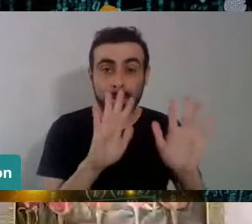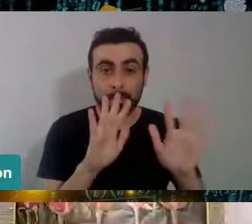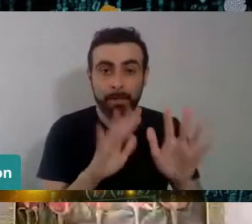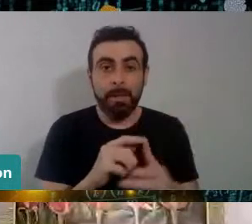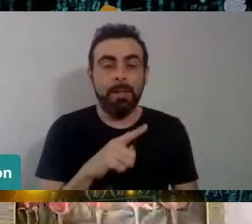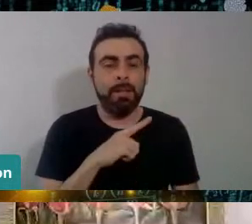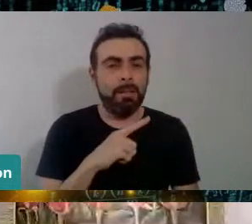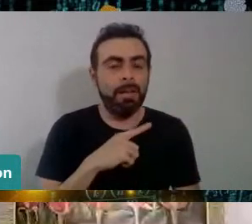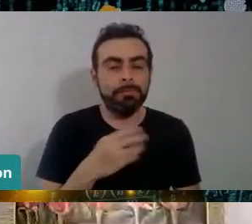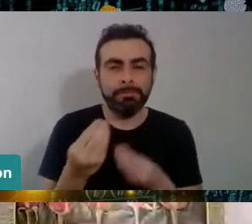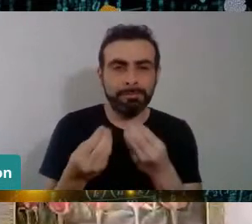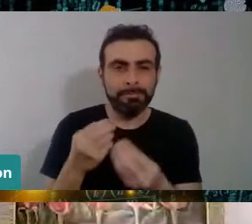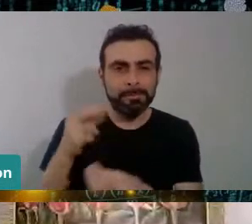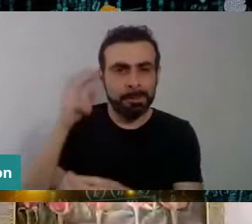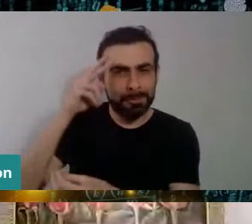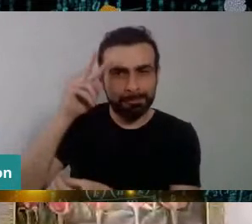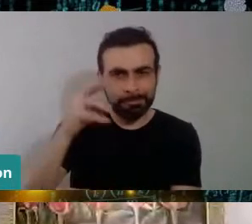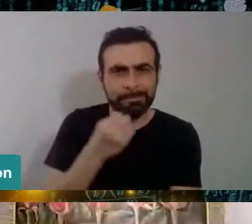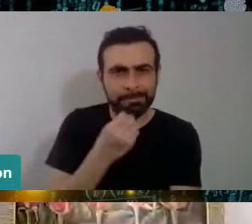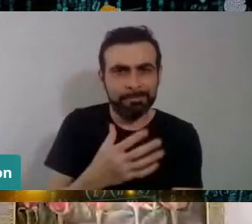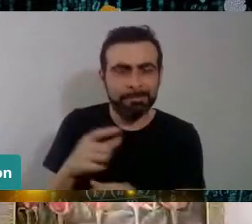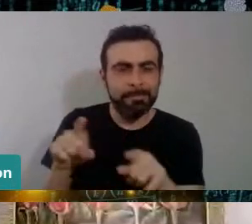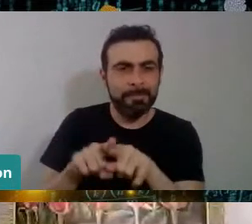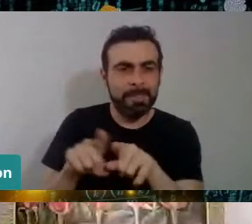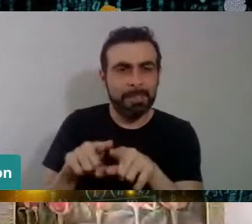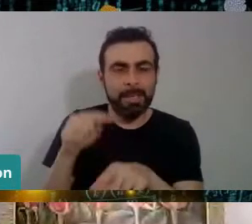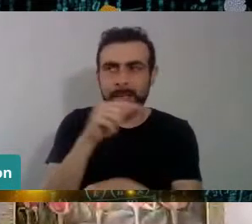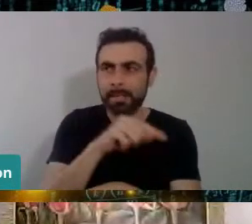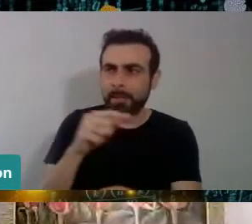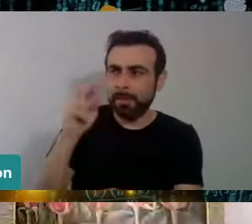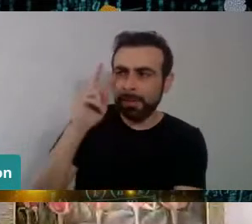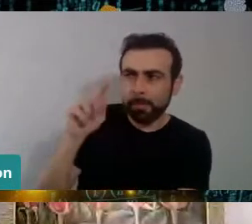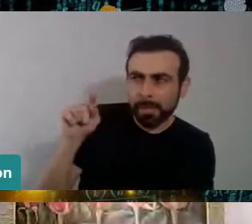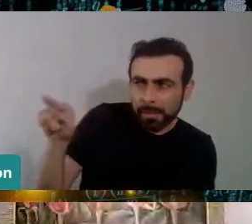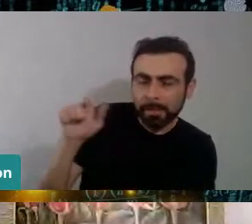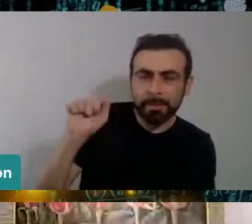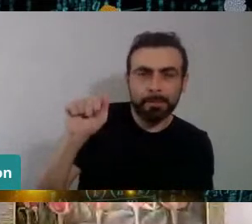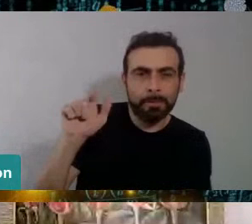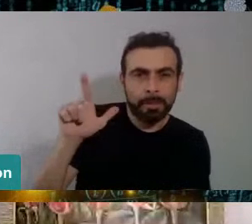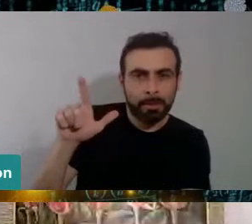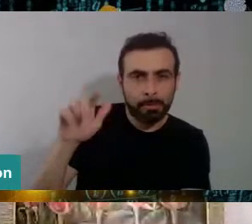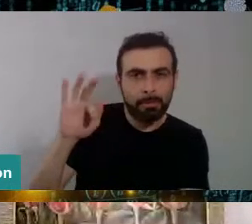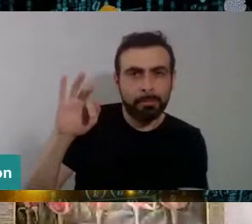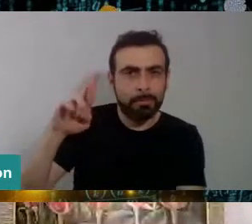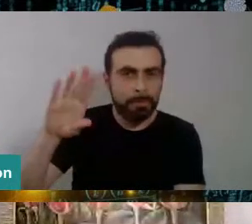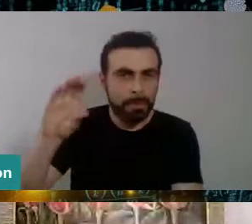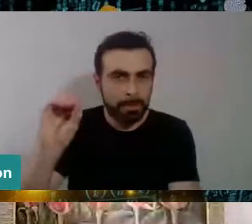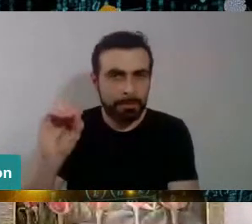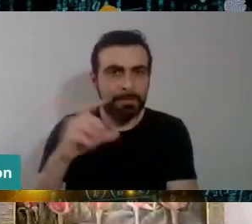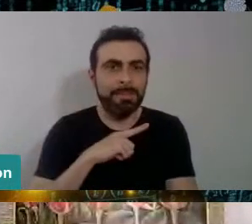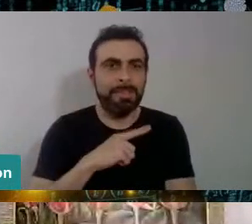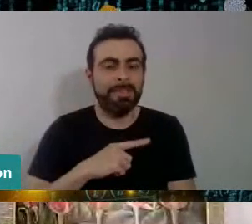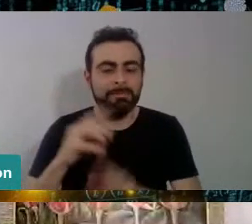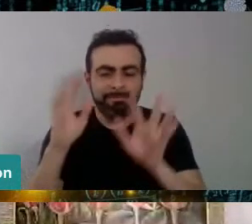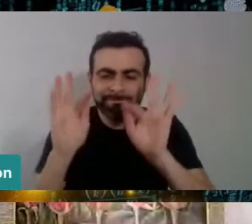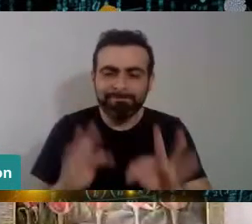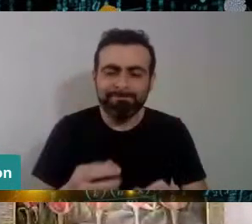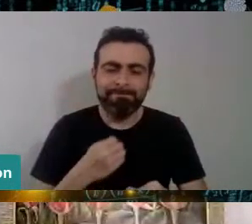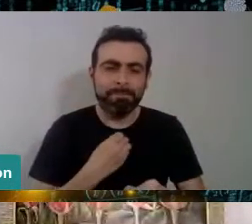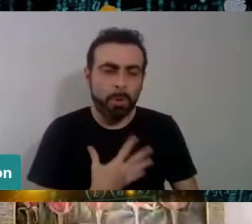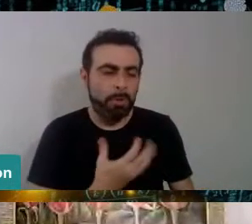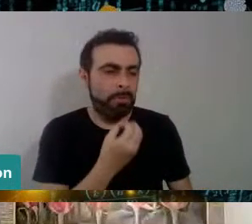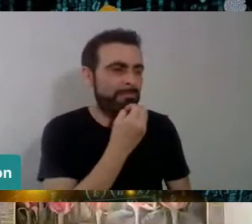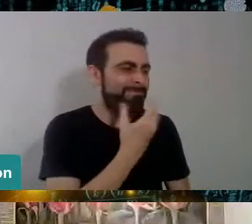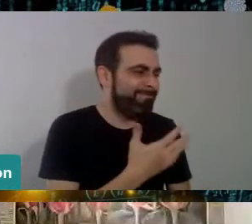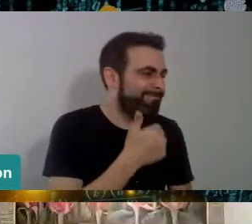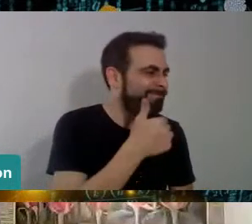Eu tô lembrando uma aqui também, né? Até lembrei do Alfredo falando que a gente tem muitos momentos felizes, temos momentos tristes também